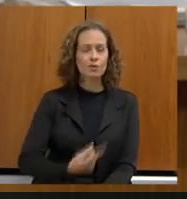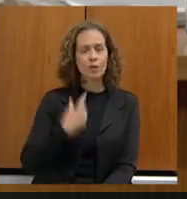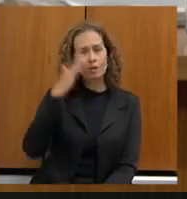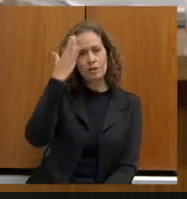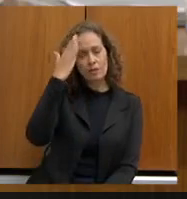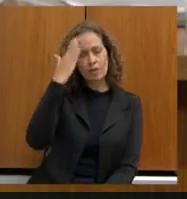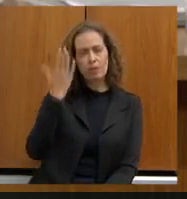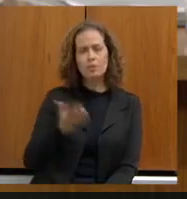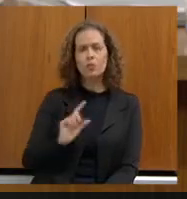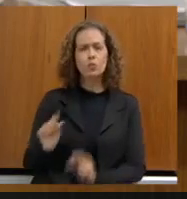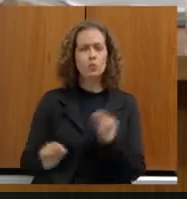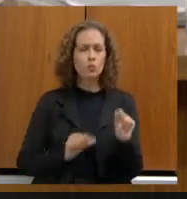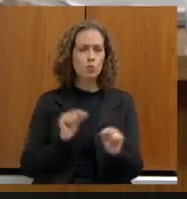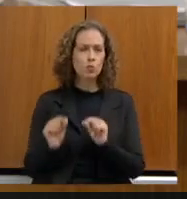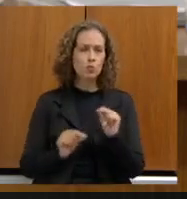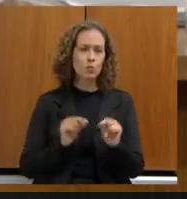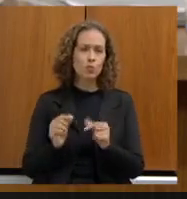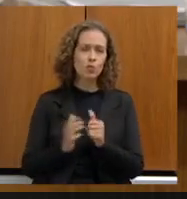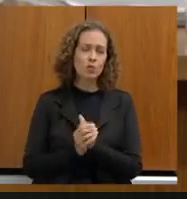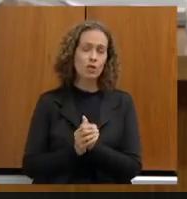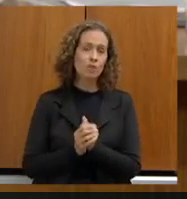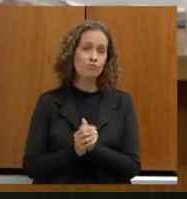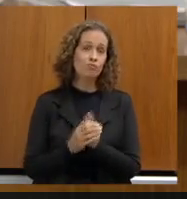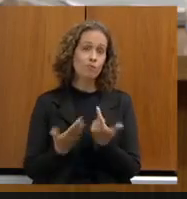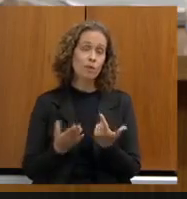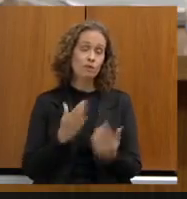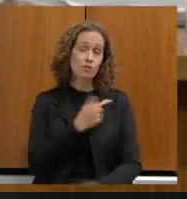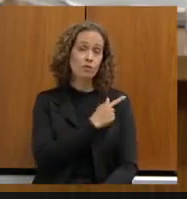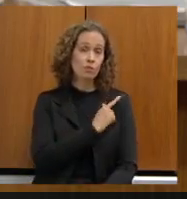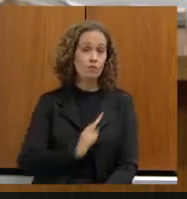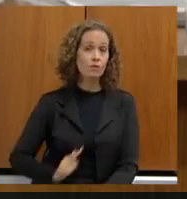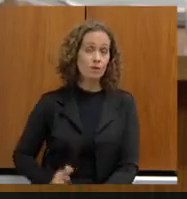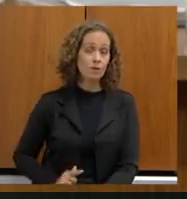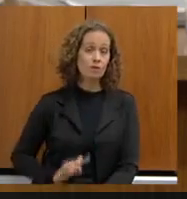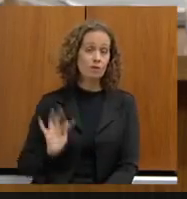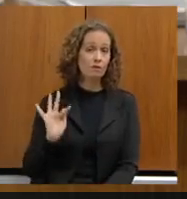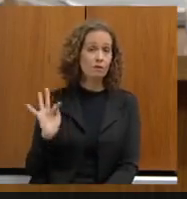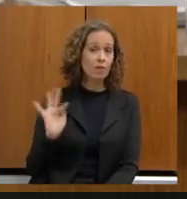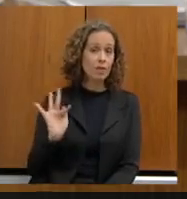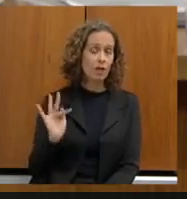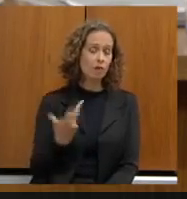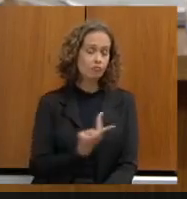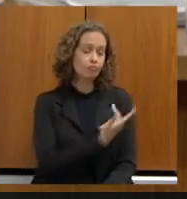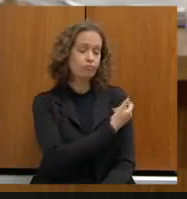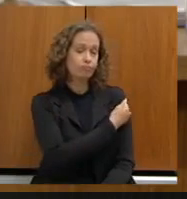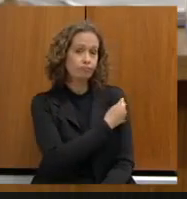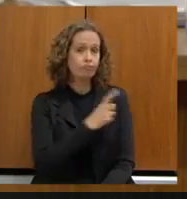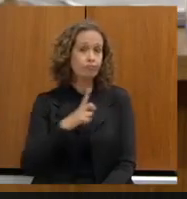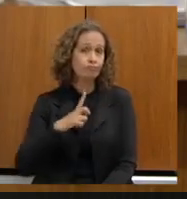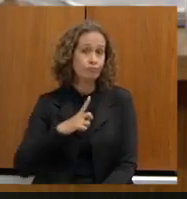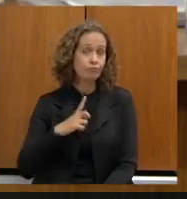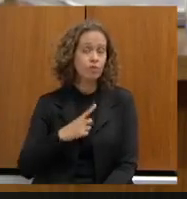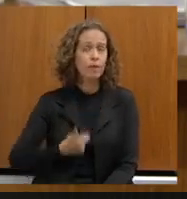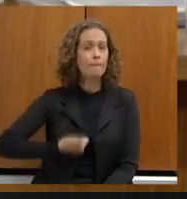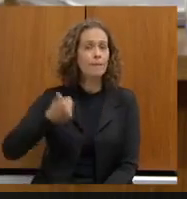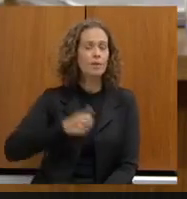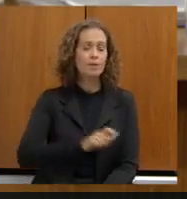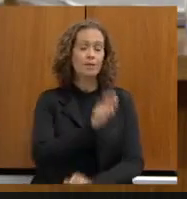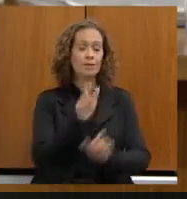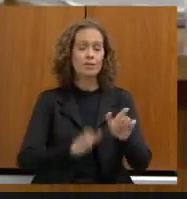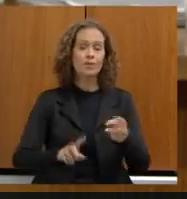que inicialmente era pretensão do governo federal a vacinação havia uma determinação de vacinação primeiro dos presos